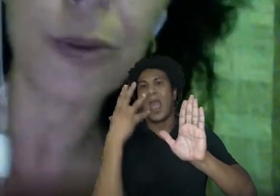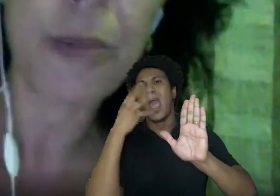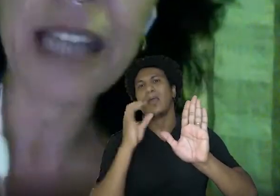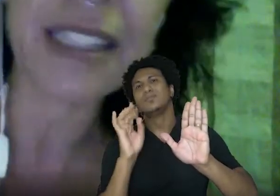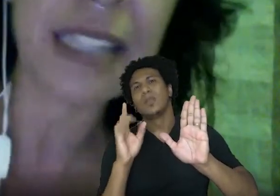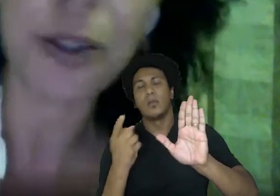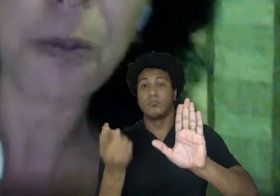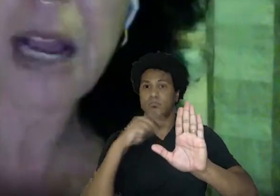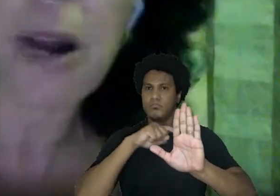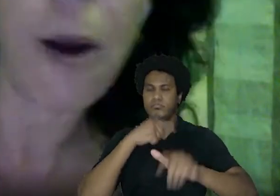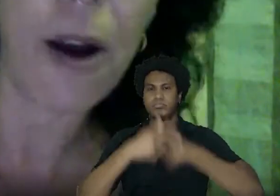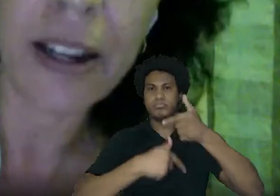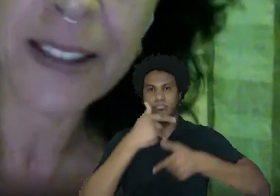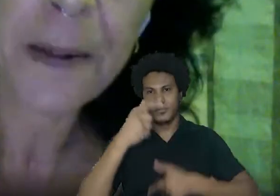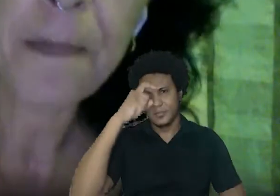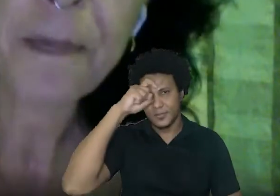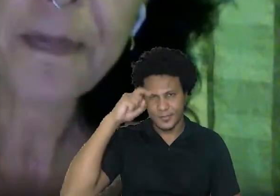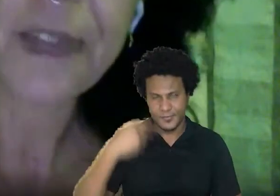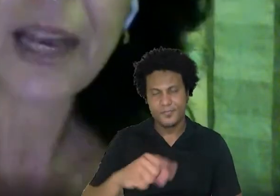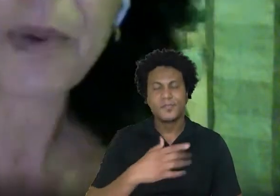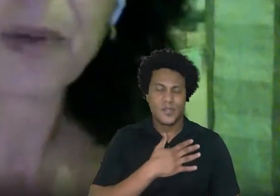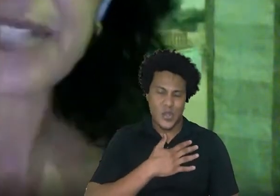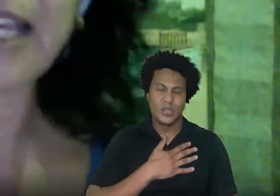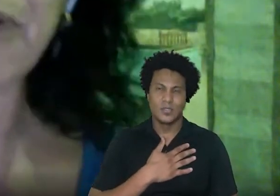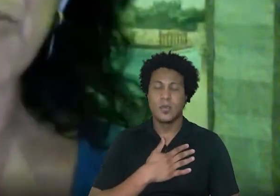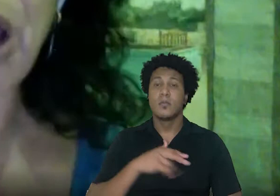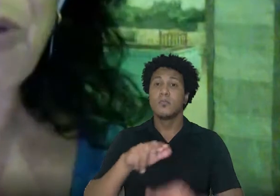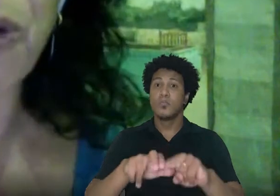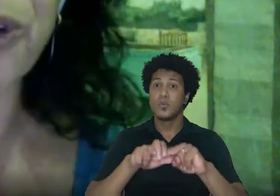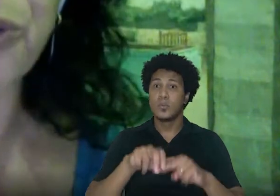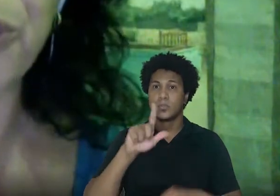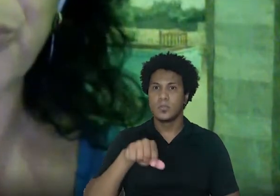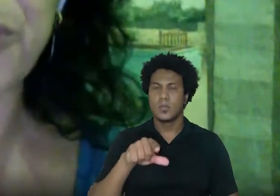do backstage, melhor, né? Pelo menos aí que